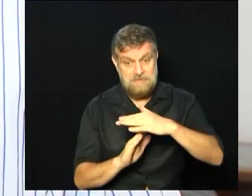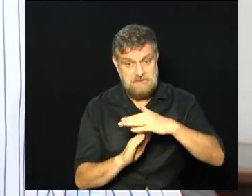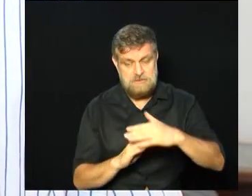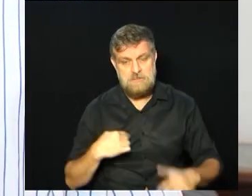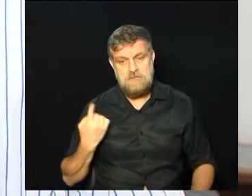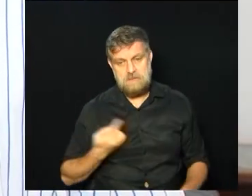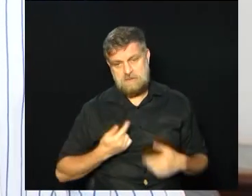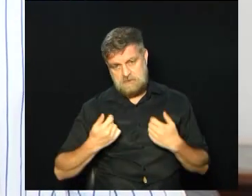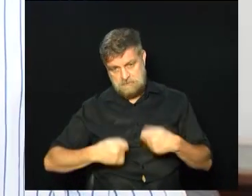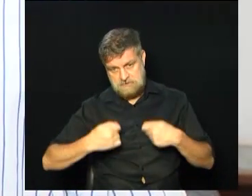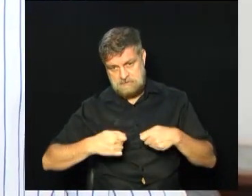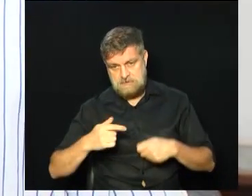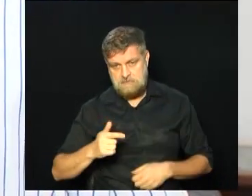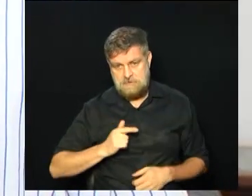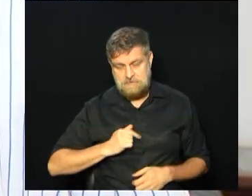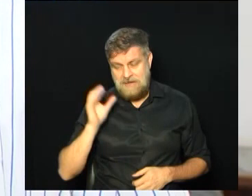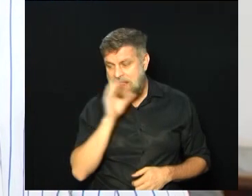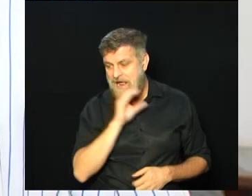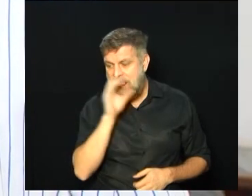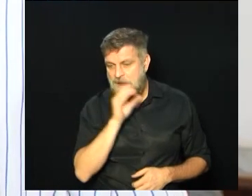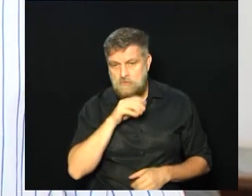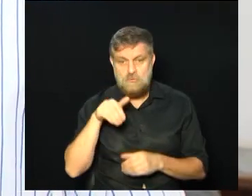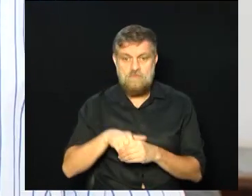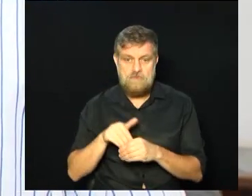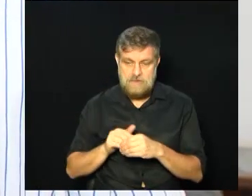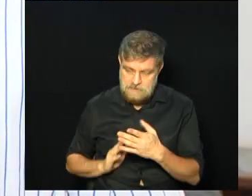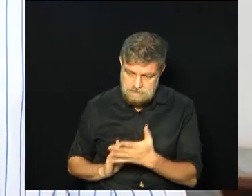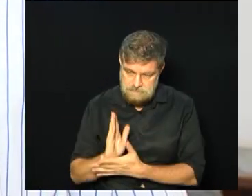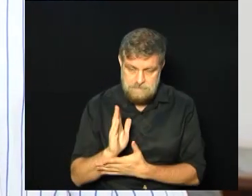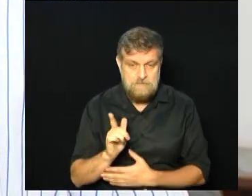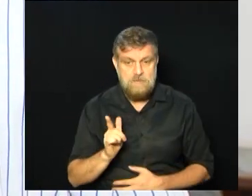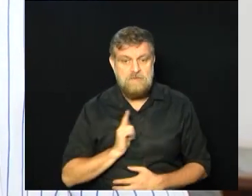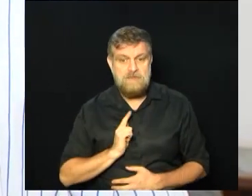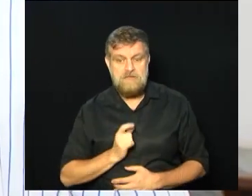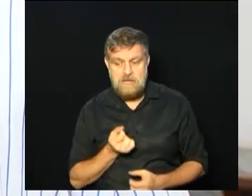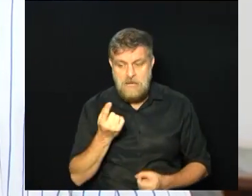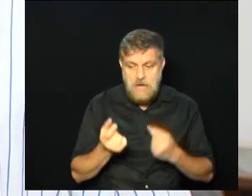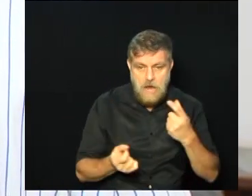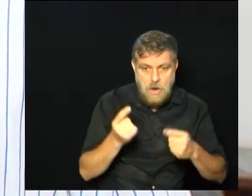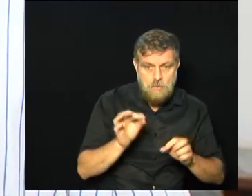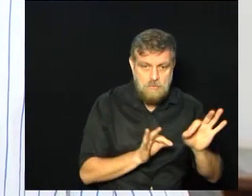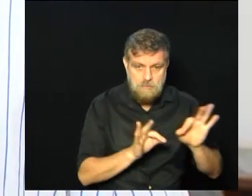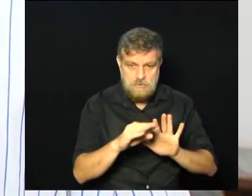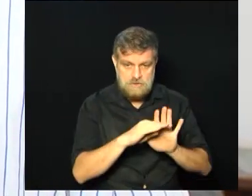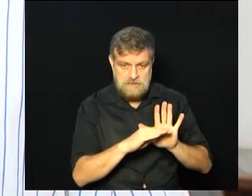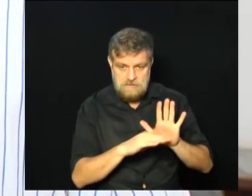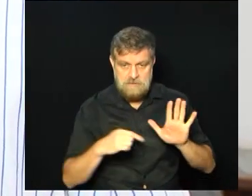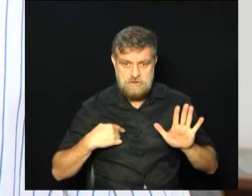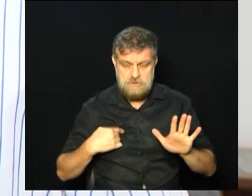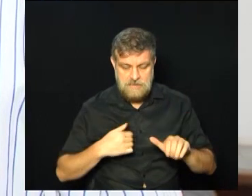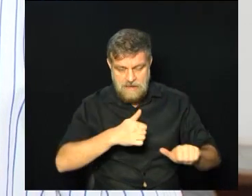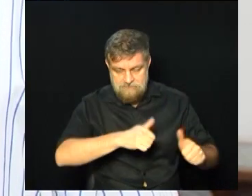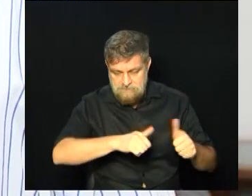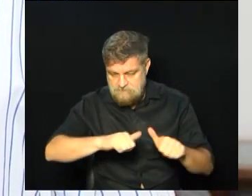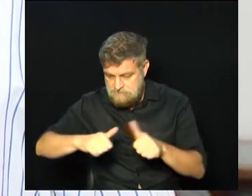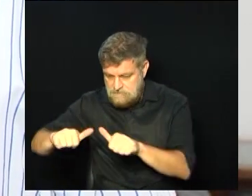nós temos essa pressa de nós aprovarmos. Mas tem alguns que são de forma regular, nós estamos tramitando. E